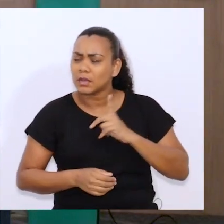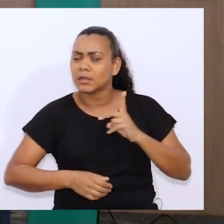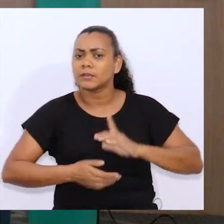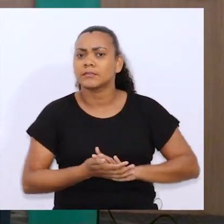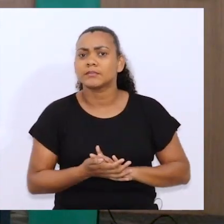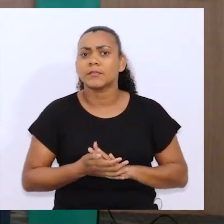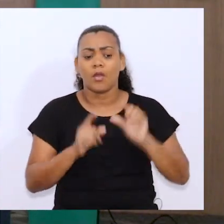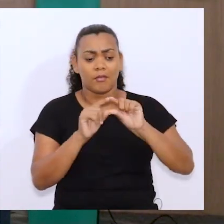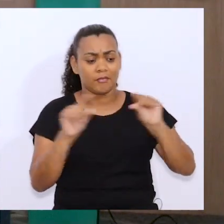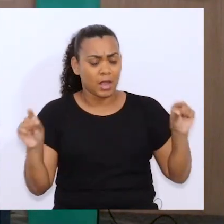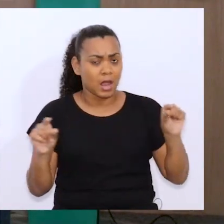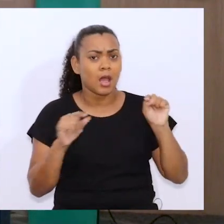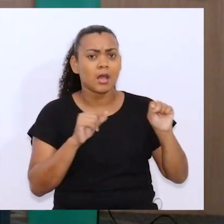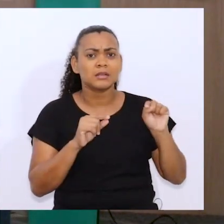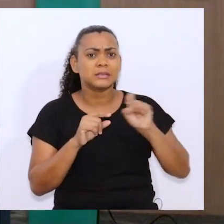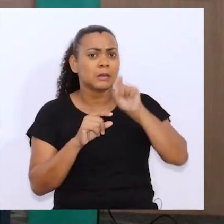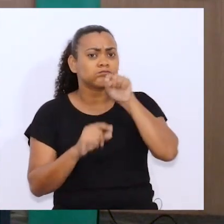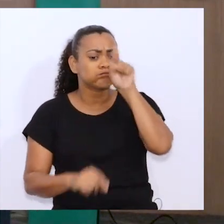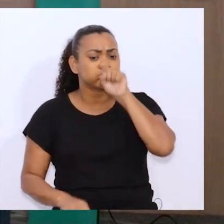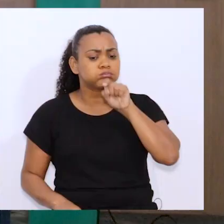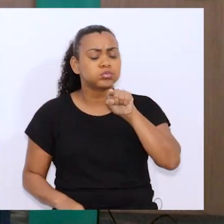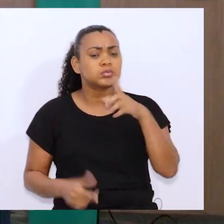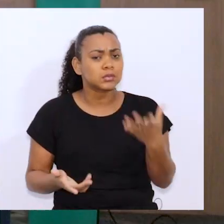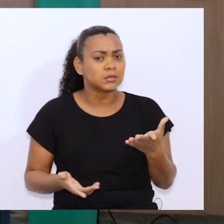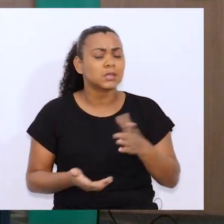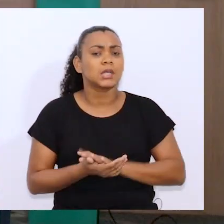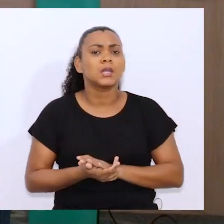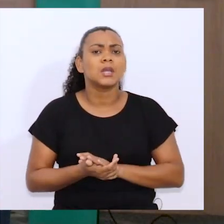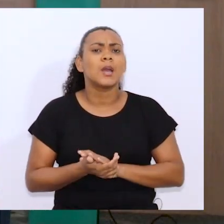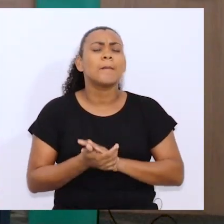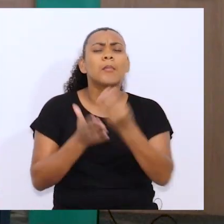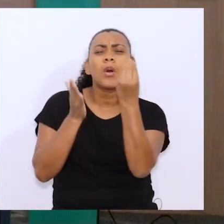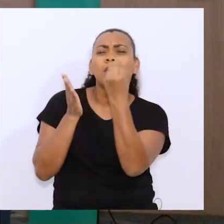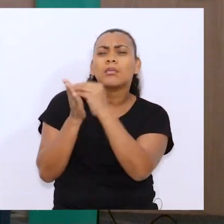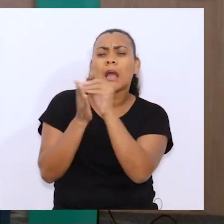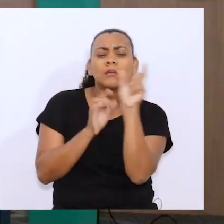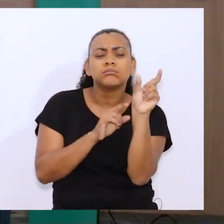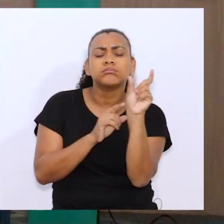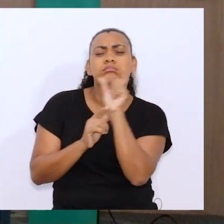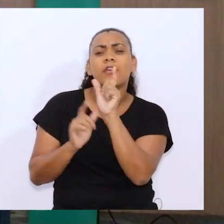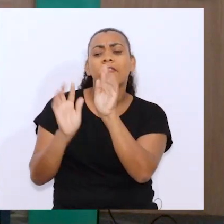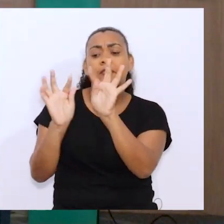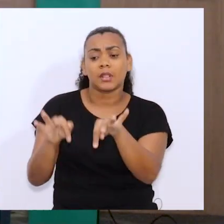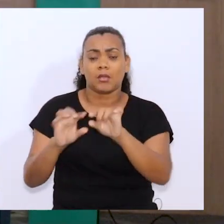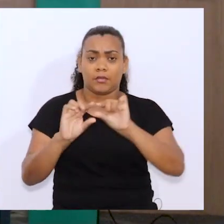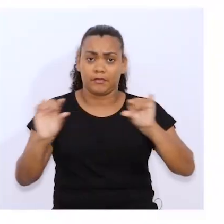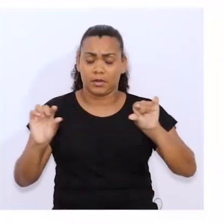aí uma frase interrogativa e vamos colocar o porquê no término da